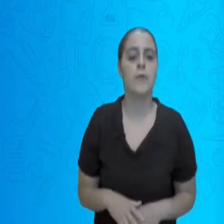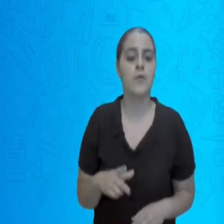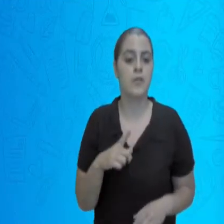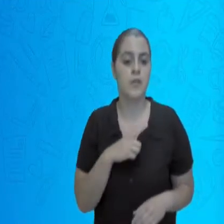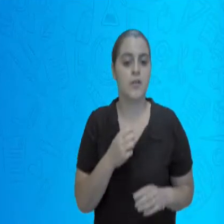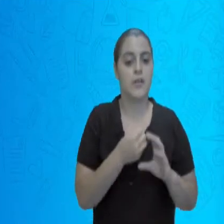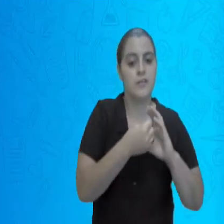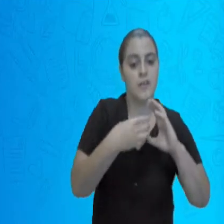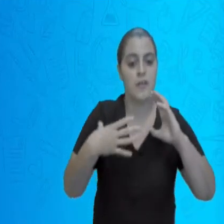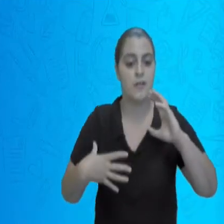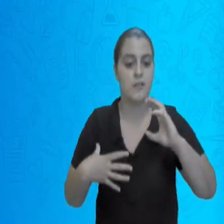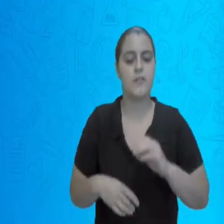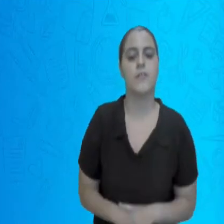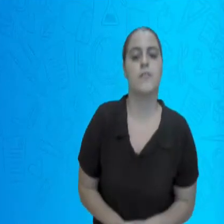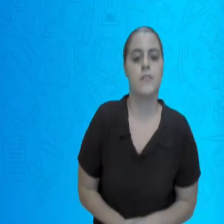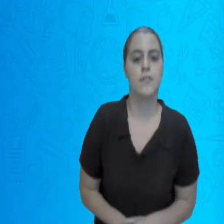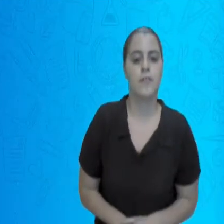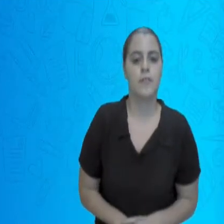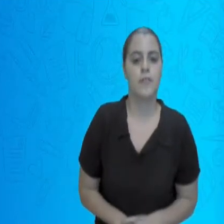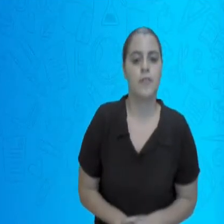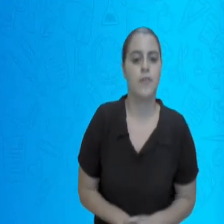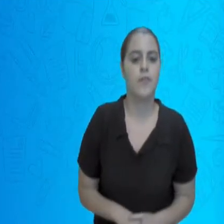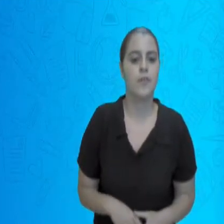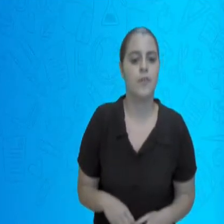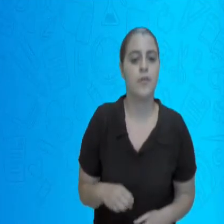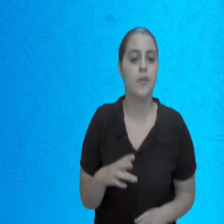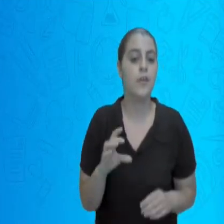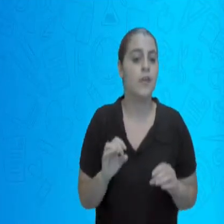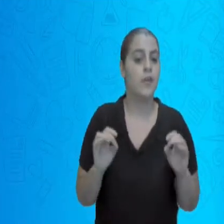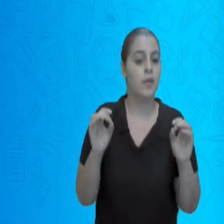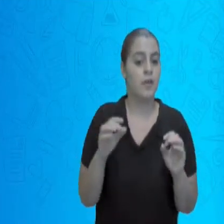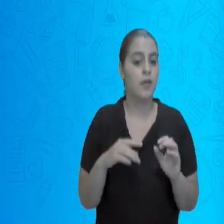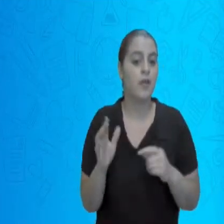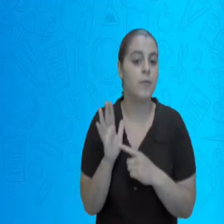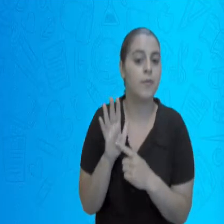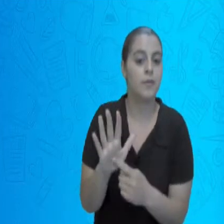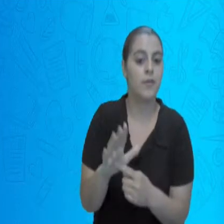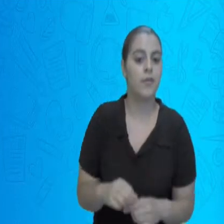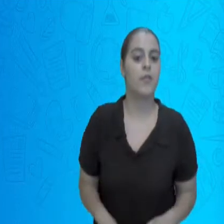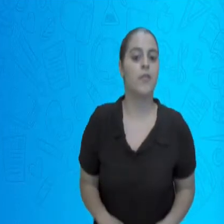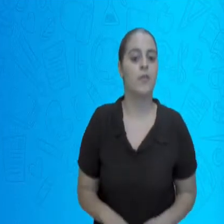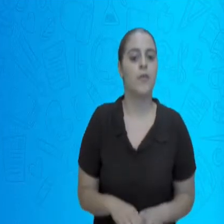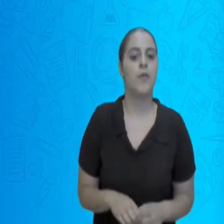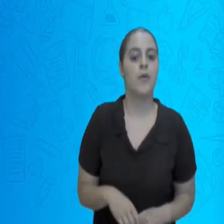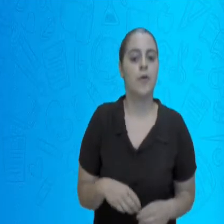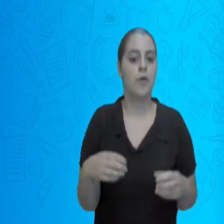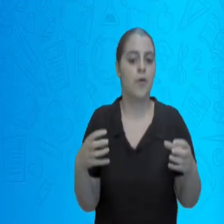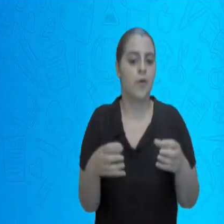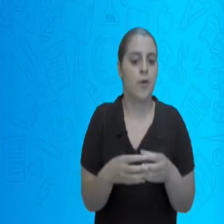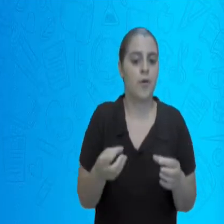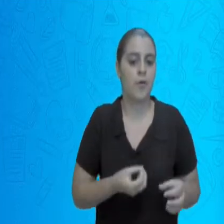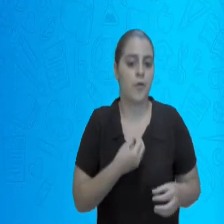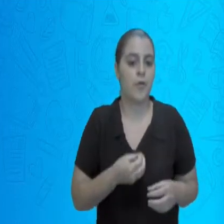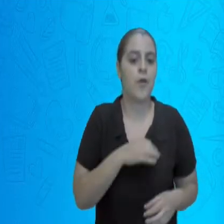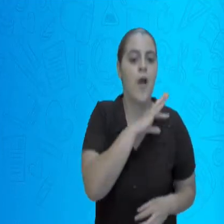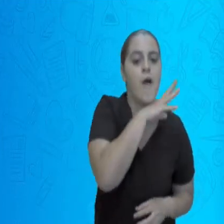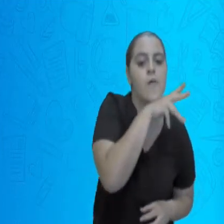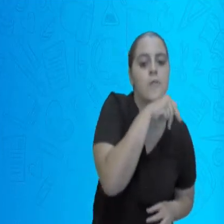conter todas aquelas características que os definem como seres do reino